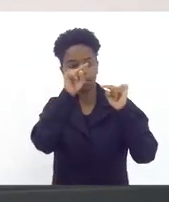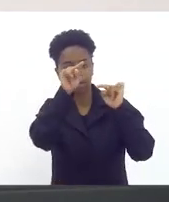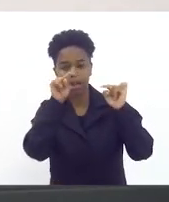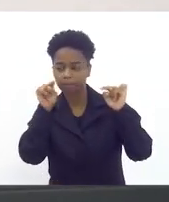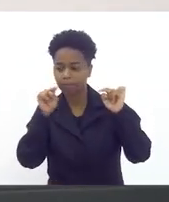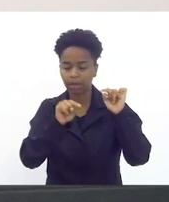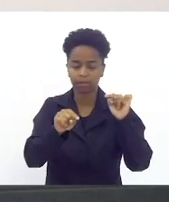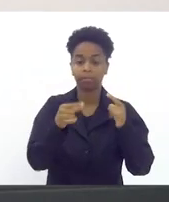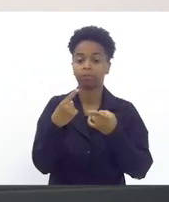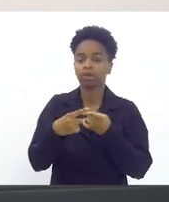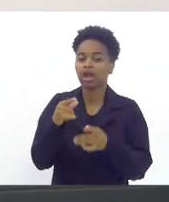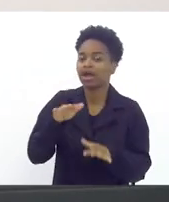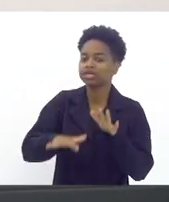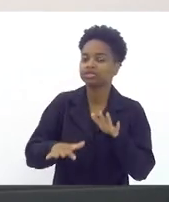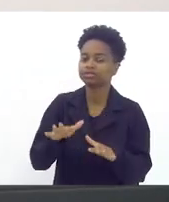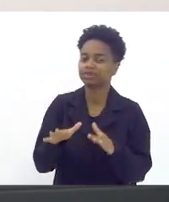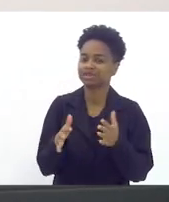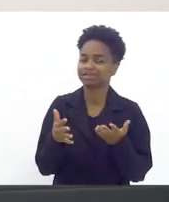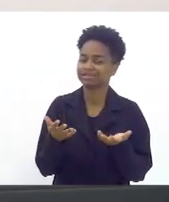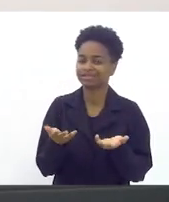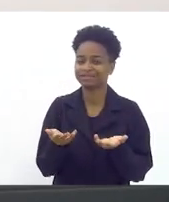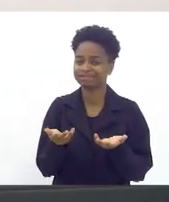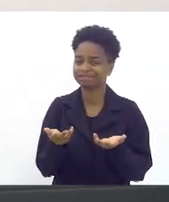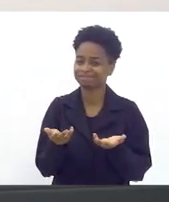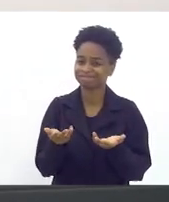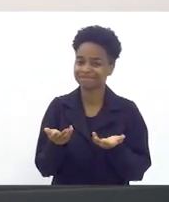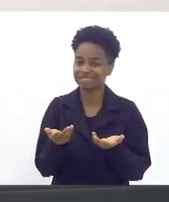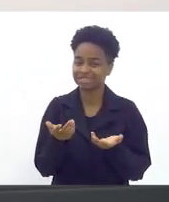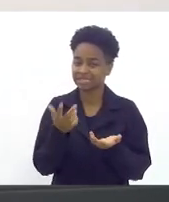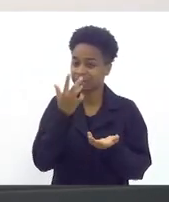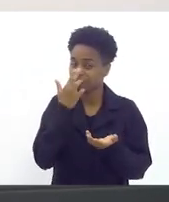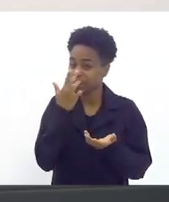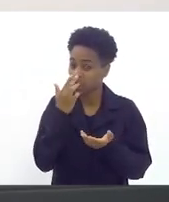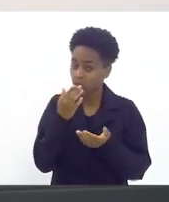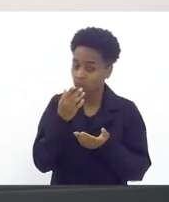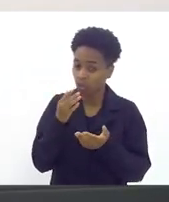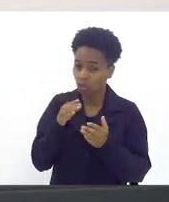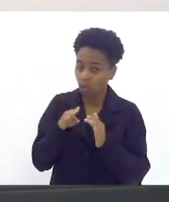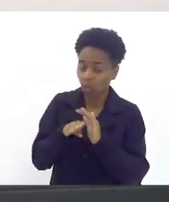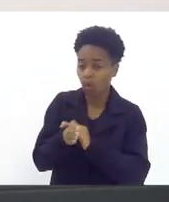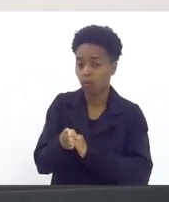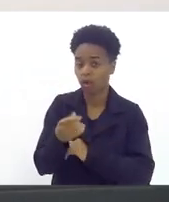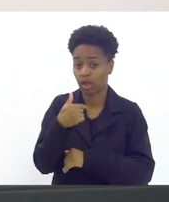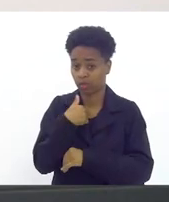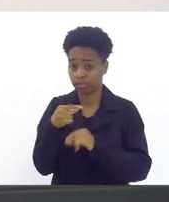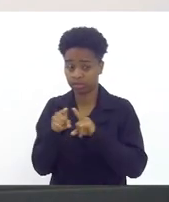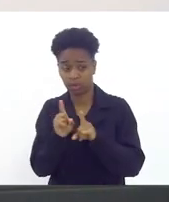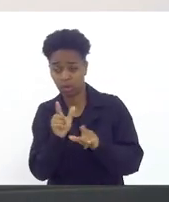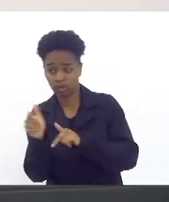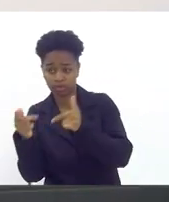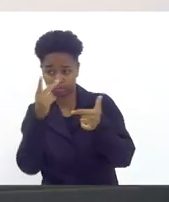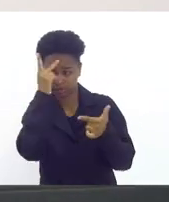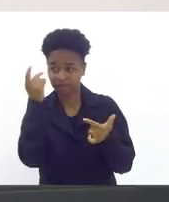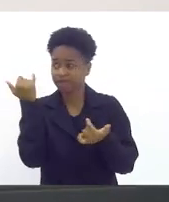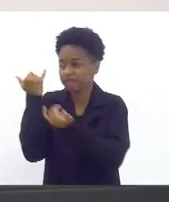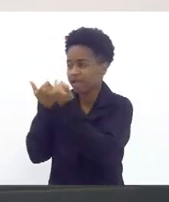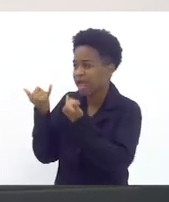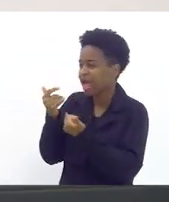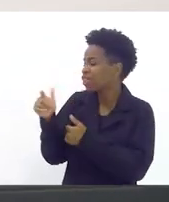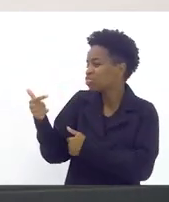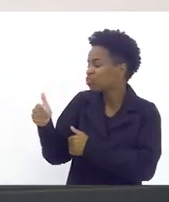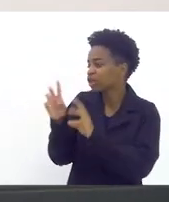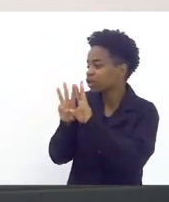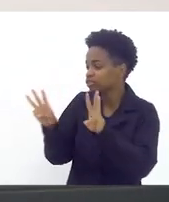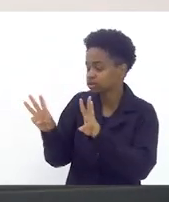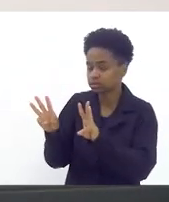porque muitas vezes é muito comum eu e outras pessoas ouvirem questão Ah mas isso não